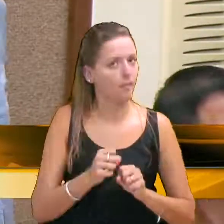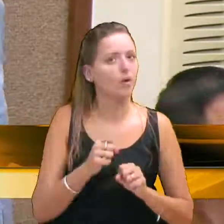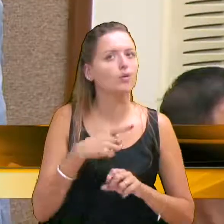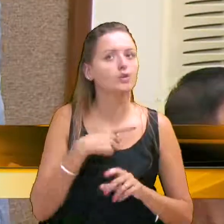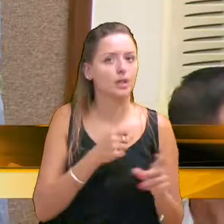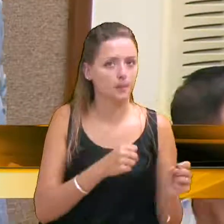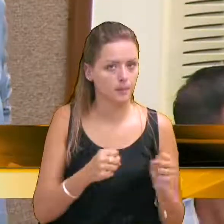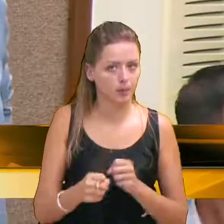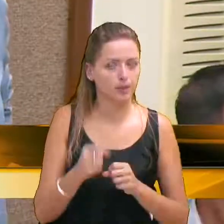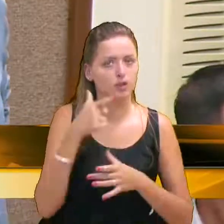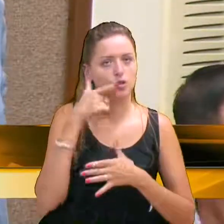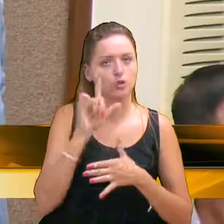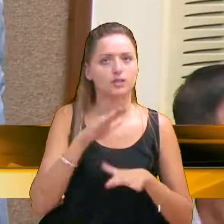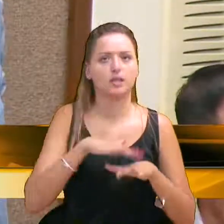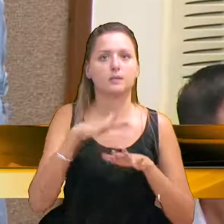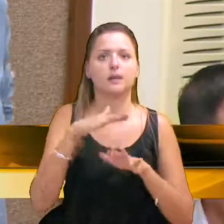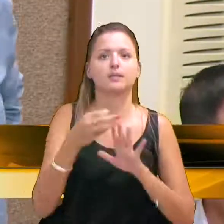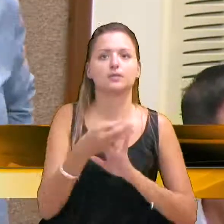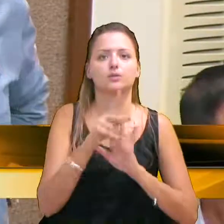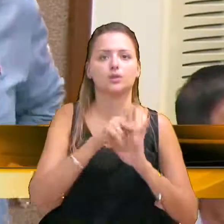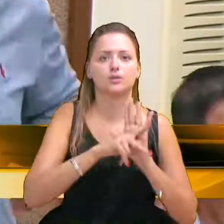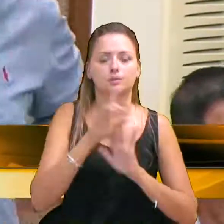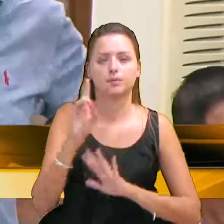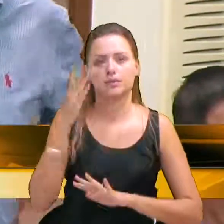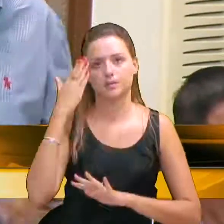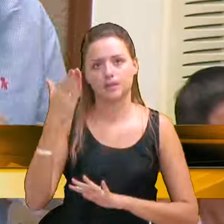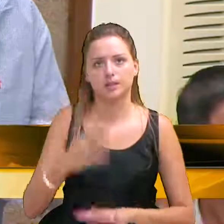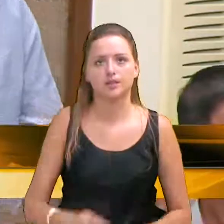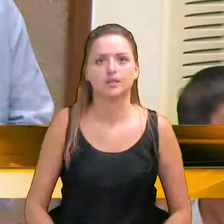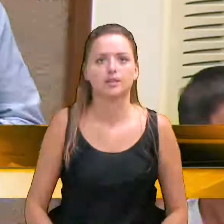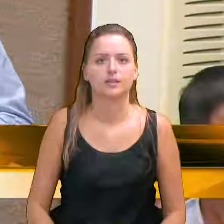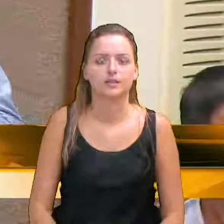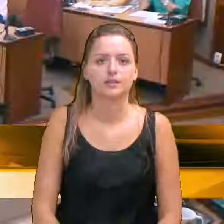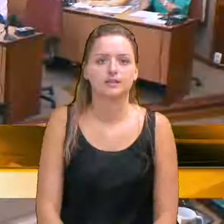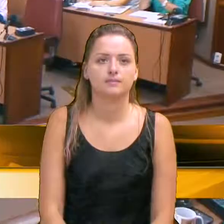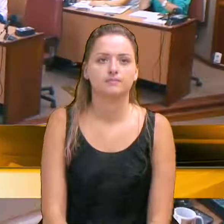mais retorno com alguns projetos aí. Muito obrigado.